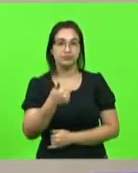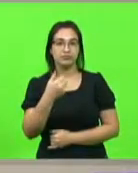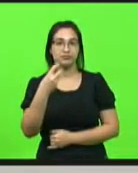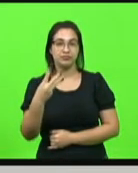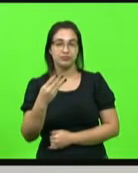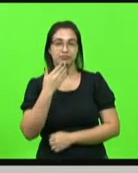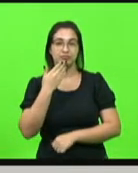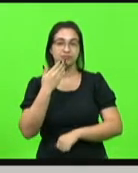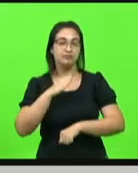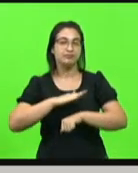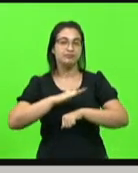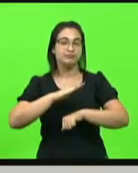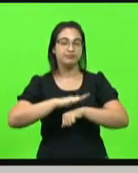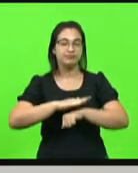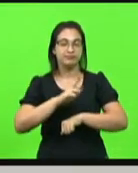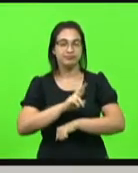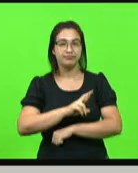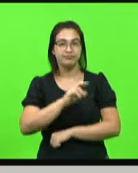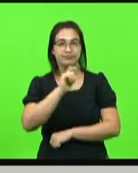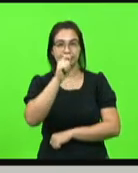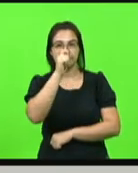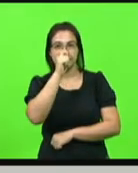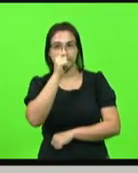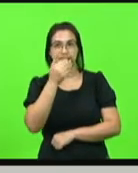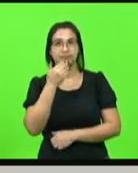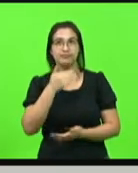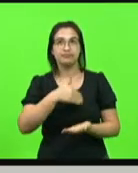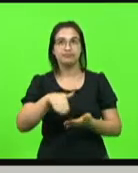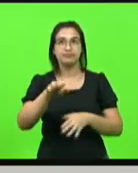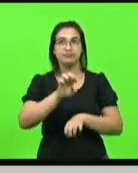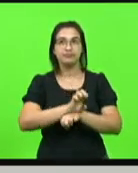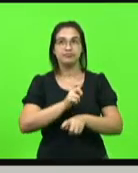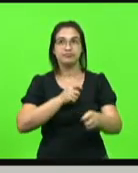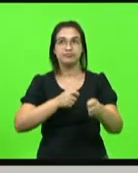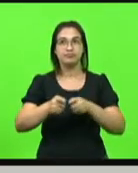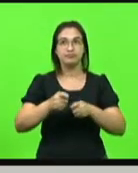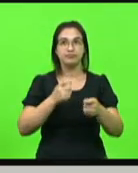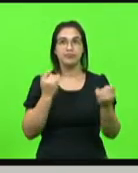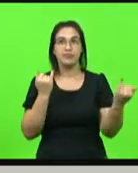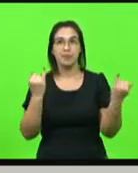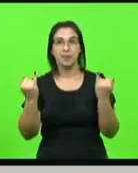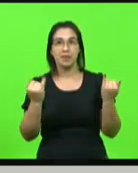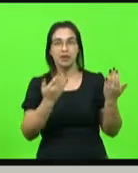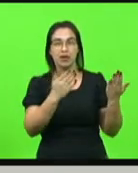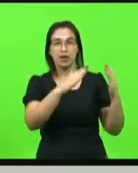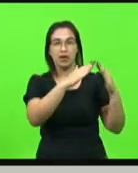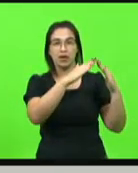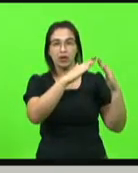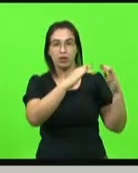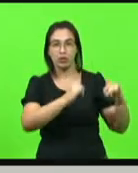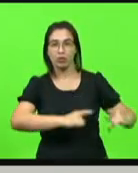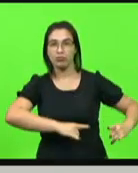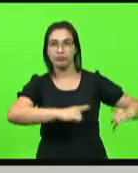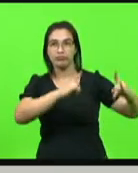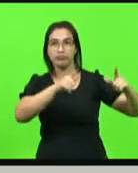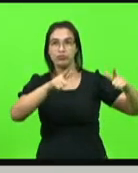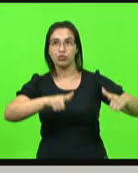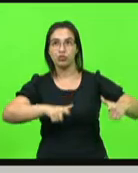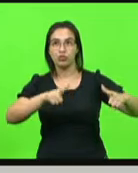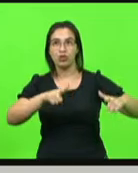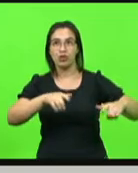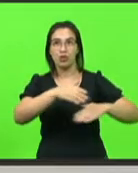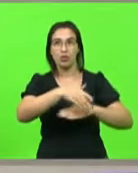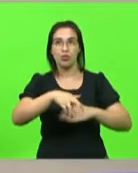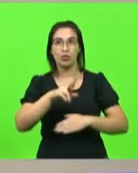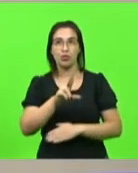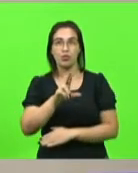Amin, solicitando ao secretário de Estado da Administração informações acerca de imóvel com endereço na Rua Marechal